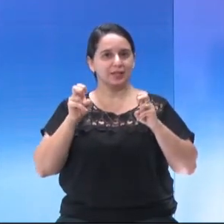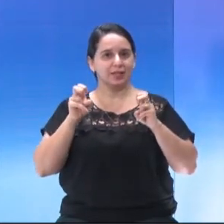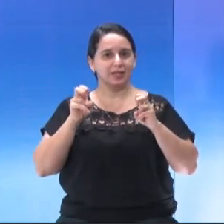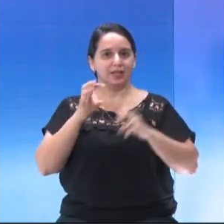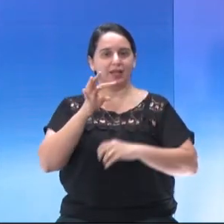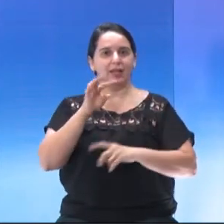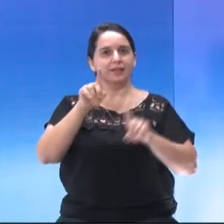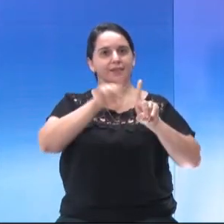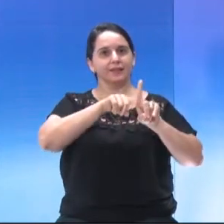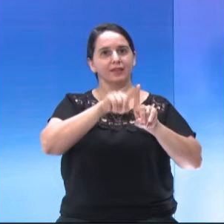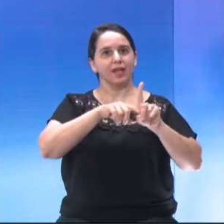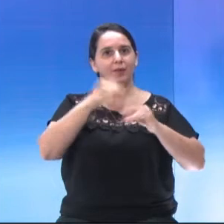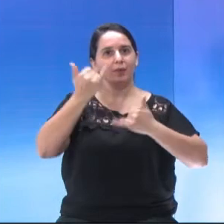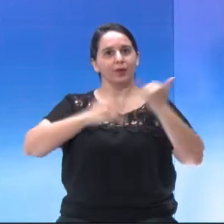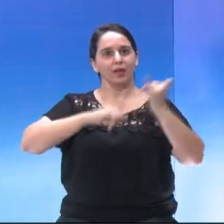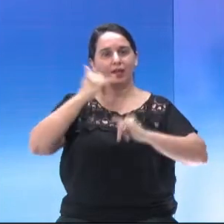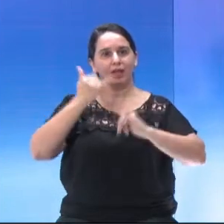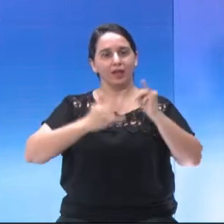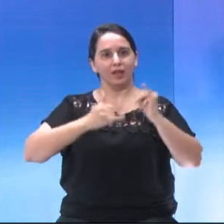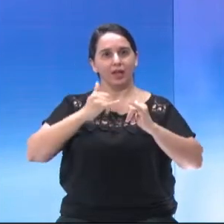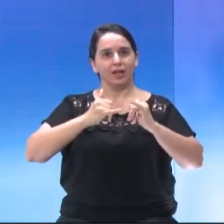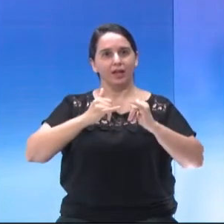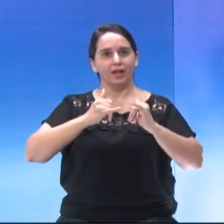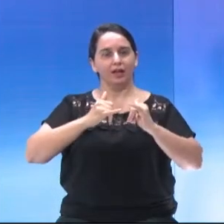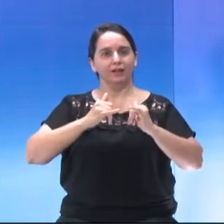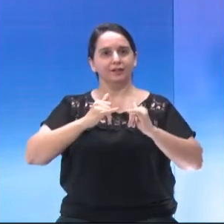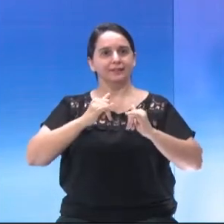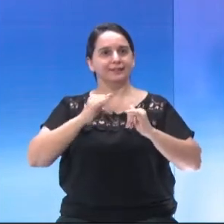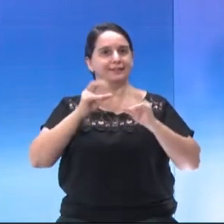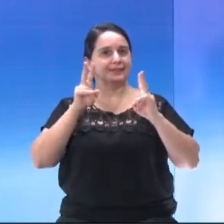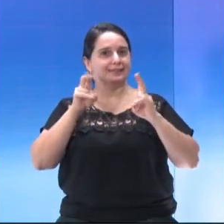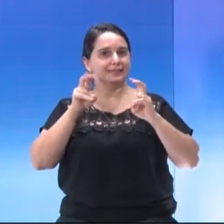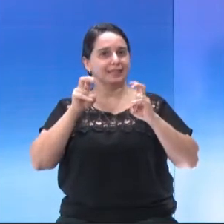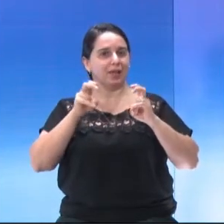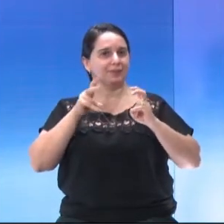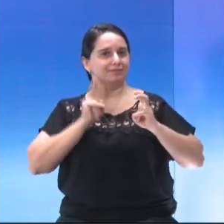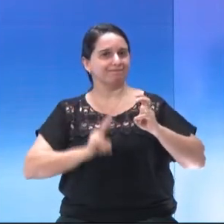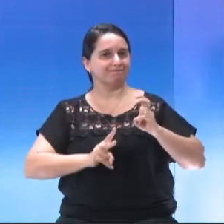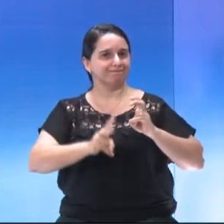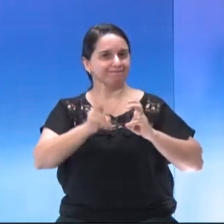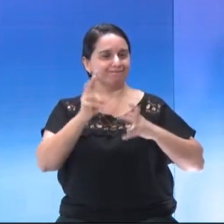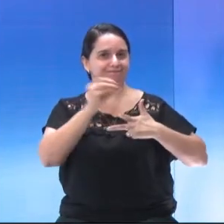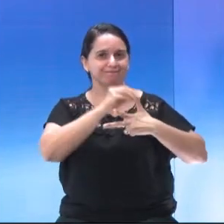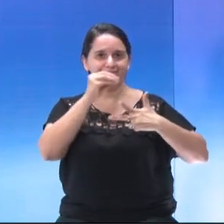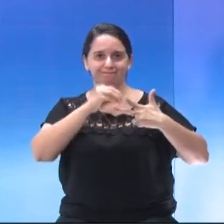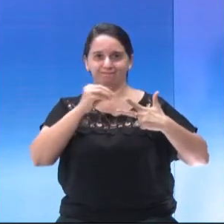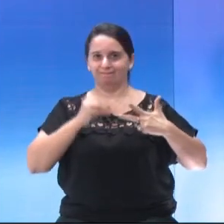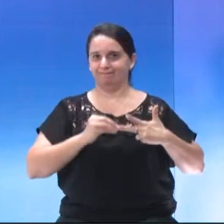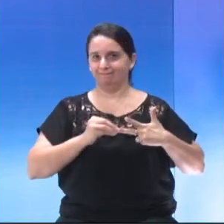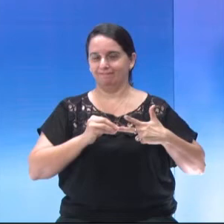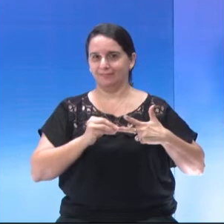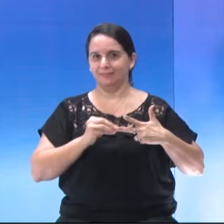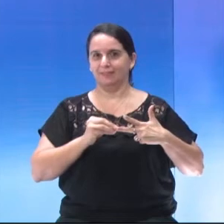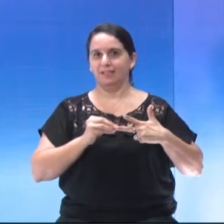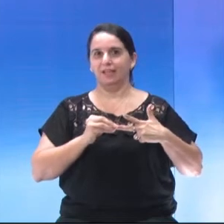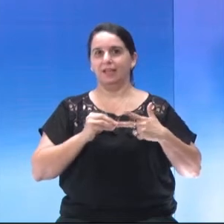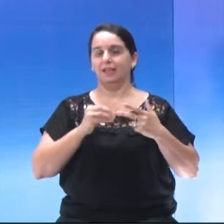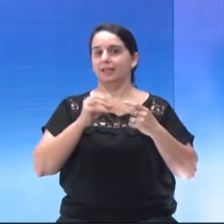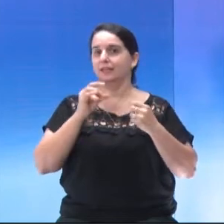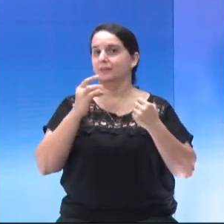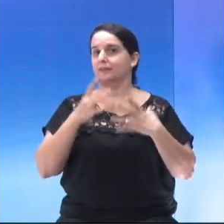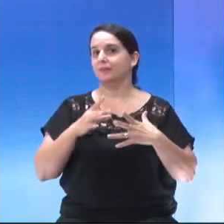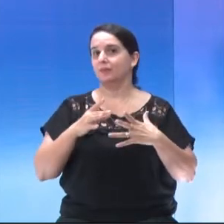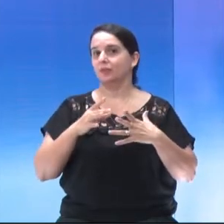termoquímica, tema que o Enem ama colocar nas suas edições, correto? Principalmente no que envolve cálculos